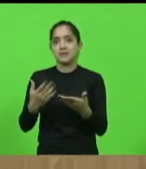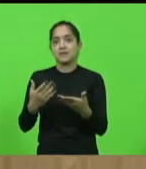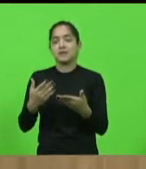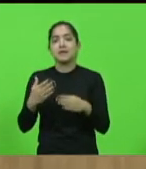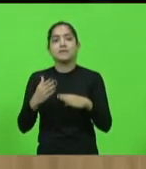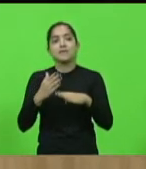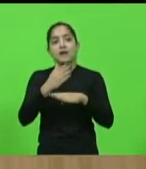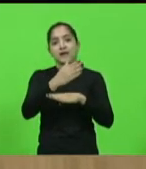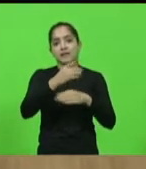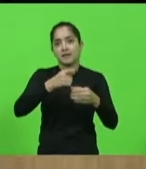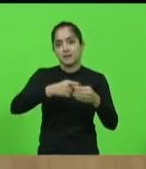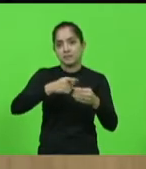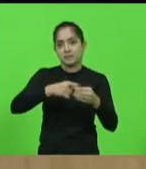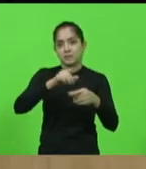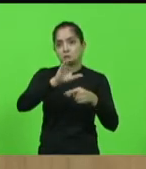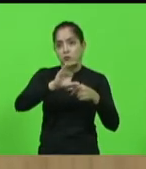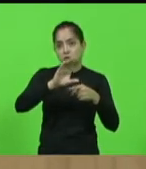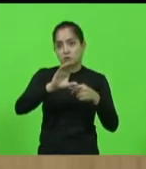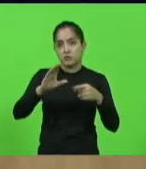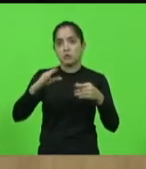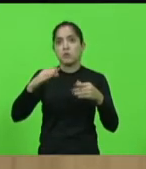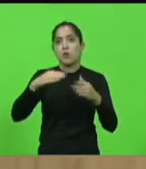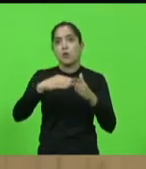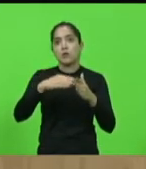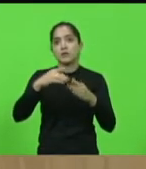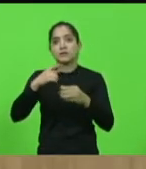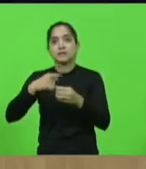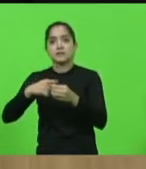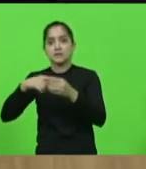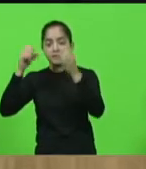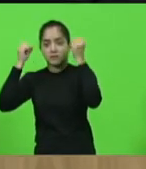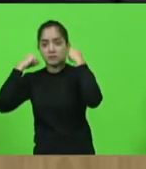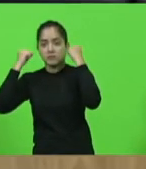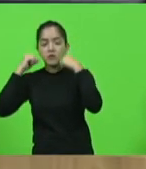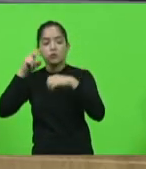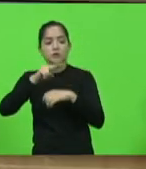Curitibanos ou até Chapecó, qual é a imagem que vai levar de Santa